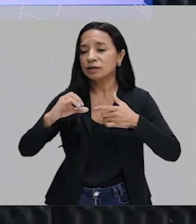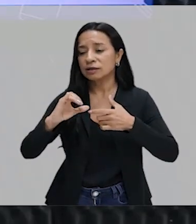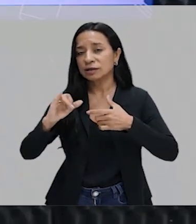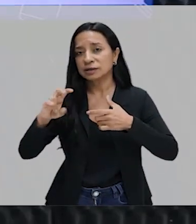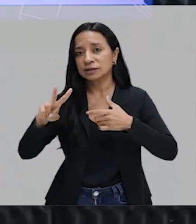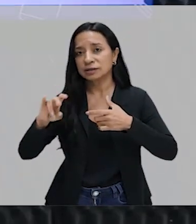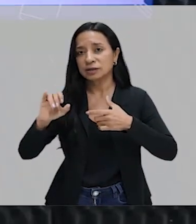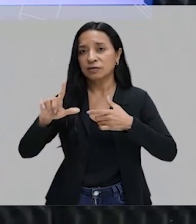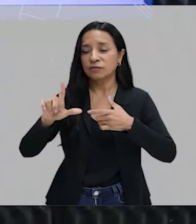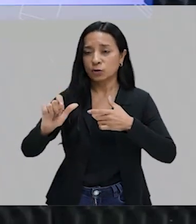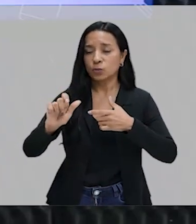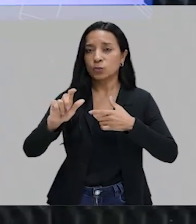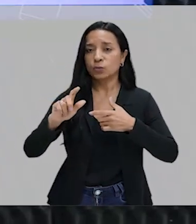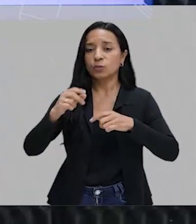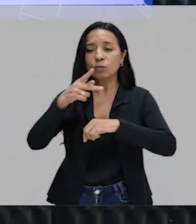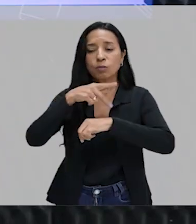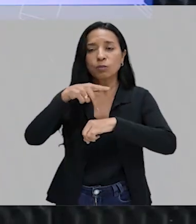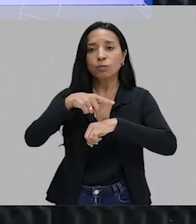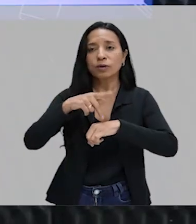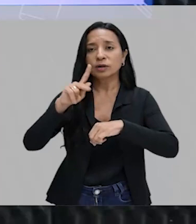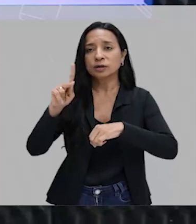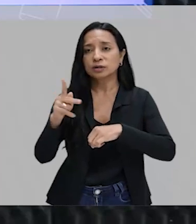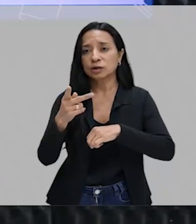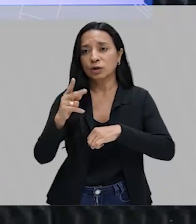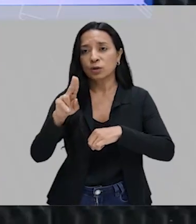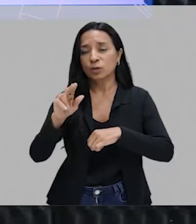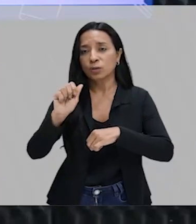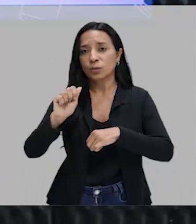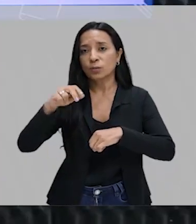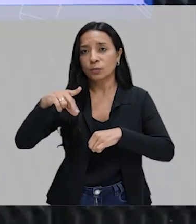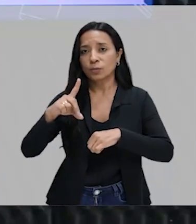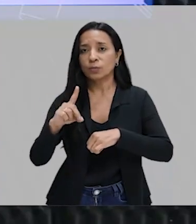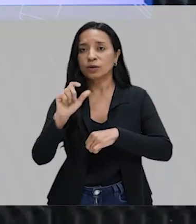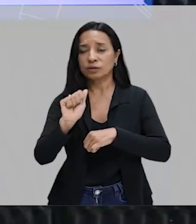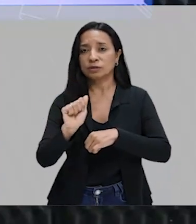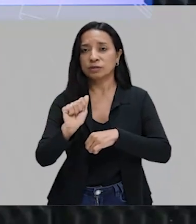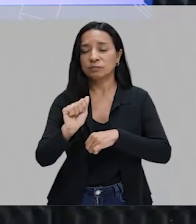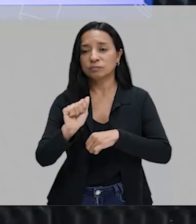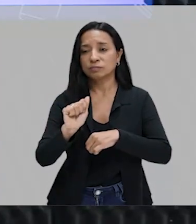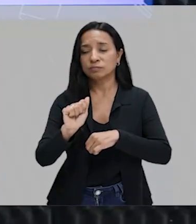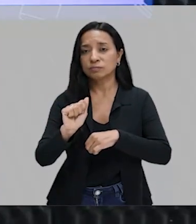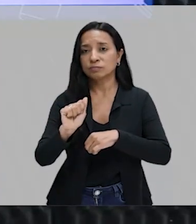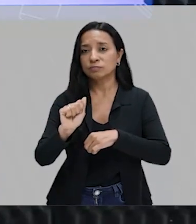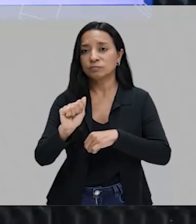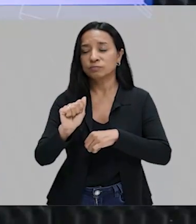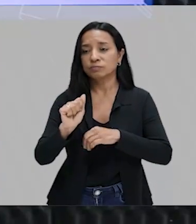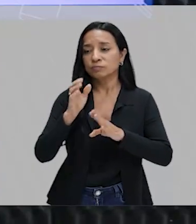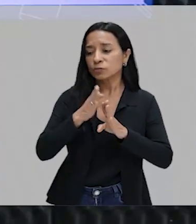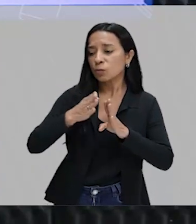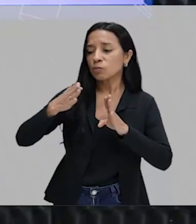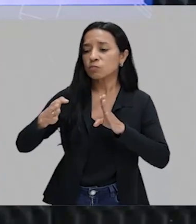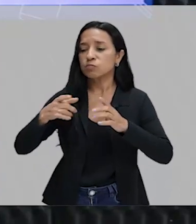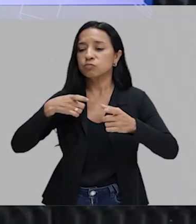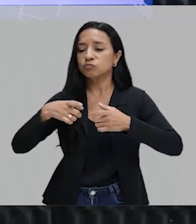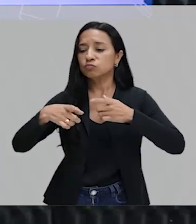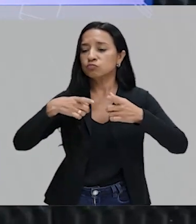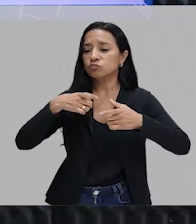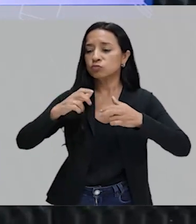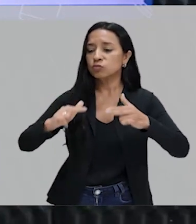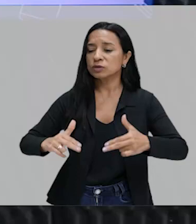da década de 1990, a guerra civil de Ruanda, a guerra entre duas